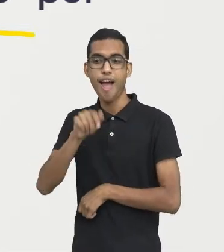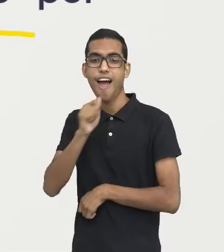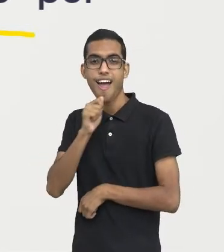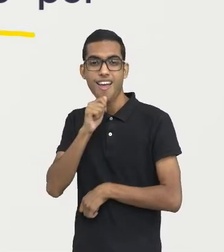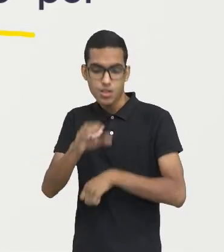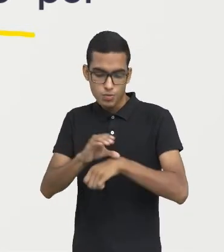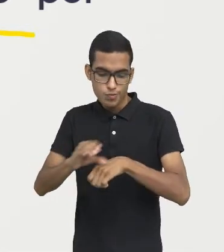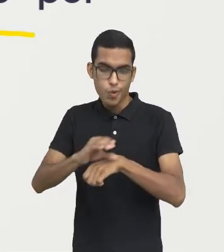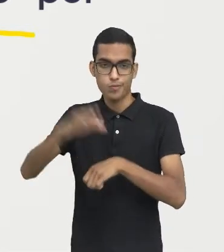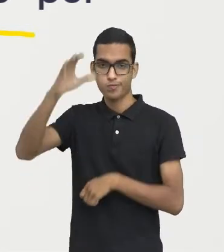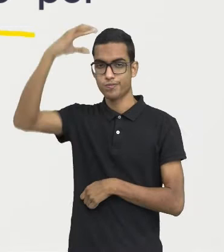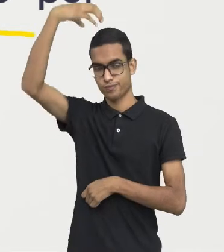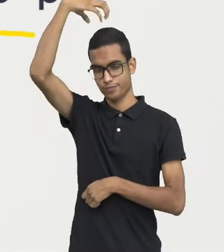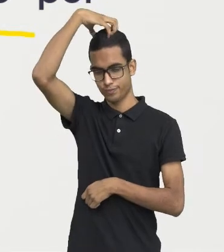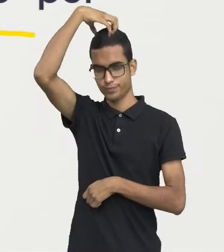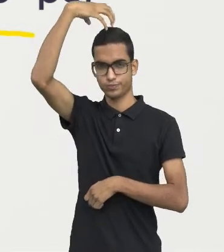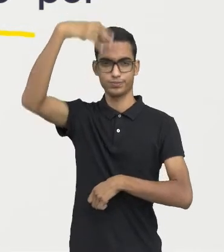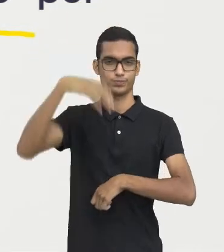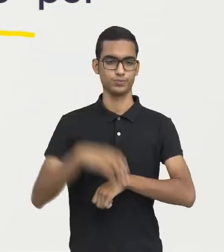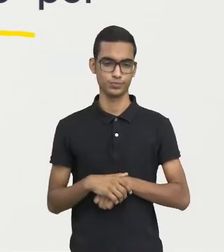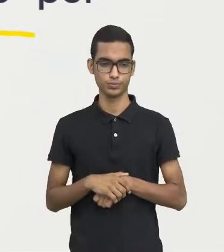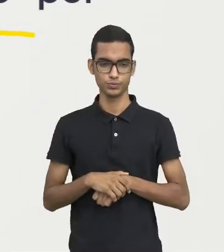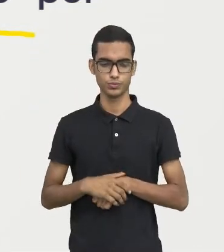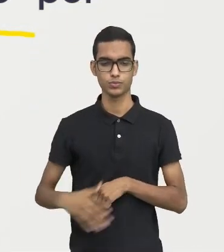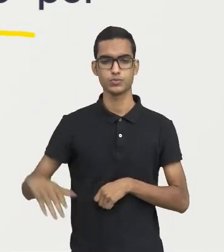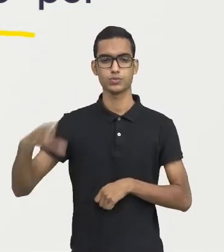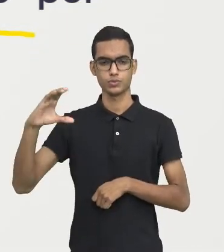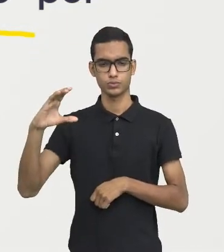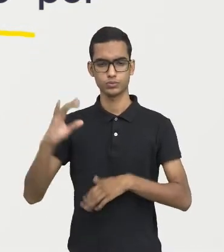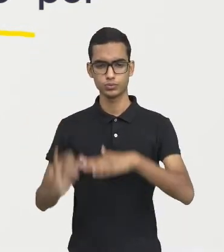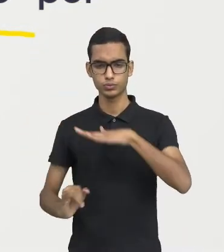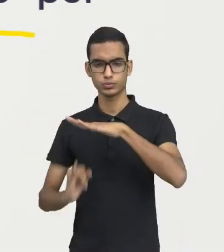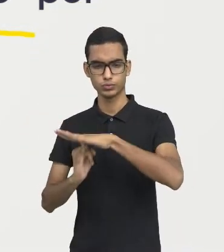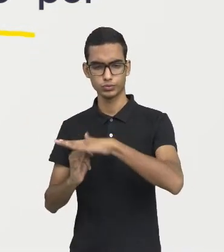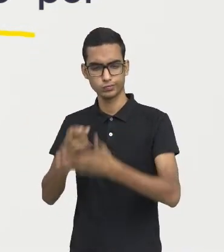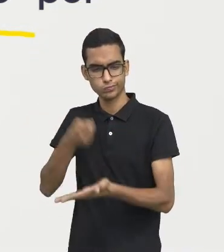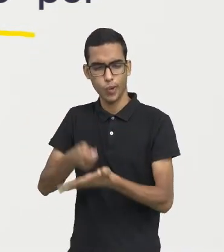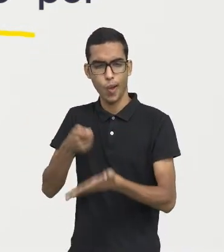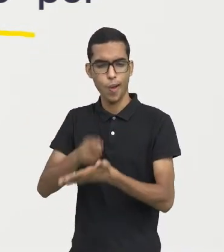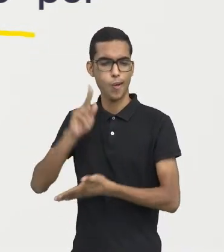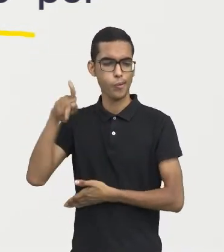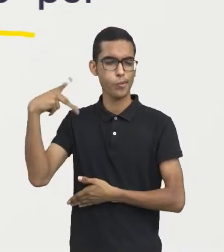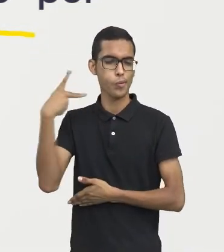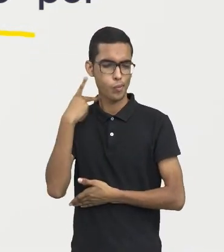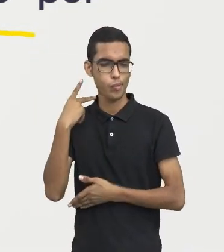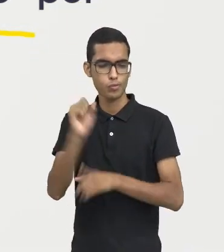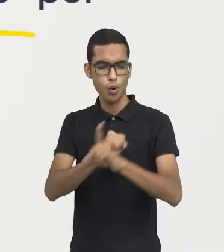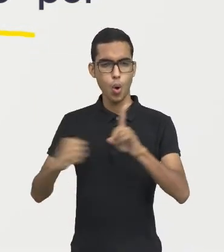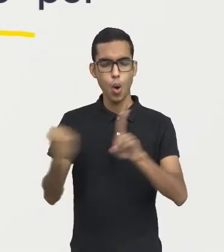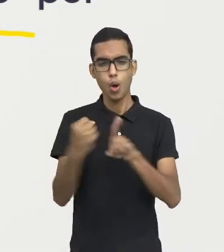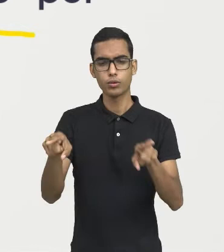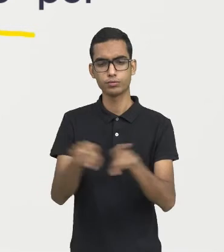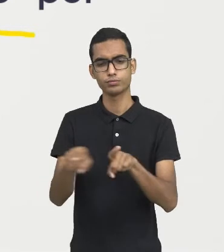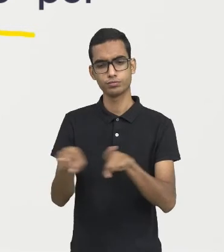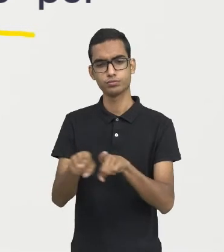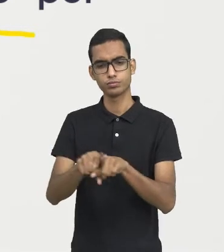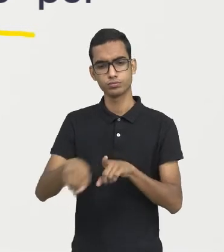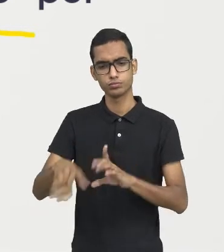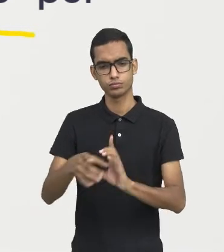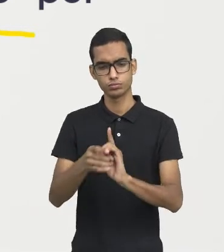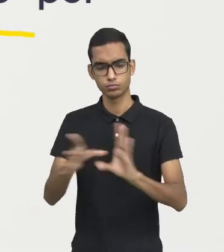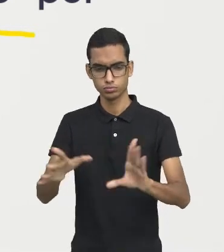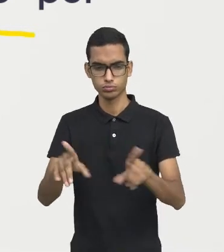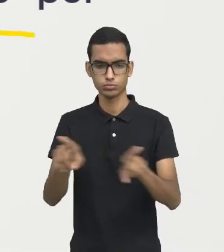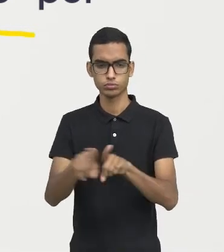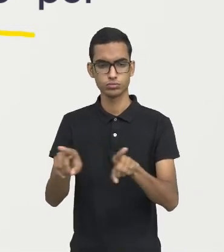constitucional. A letra C, instituição de um regime político e social de caráter democrático, o diretório. Também